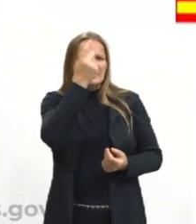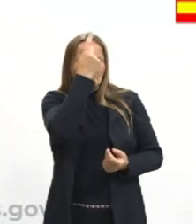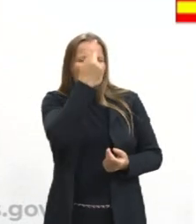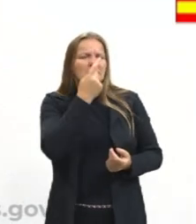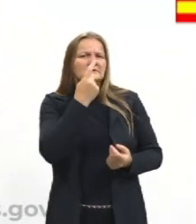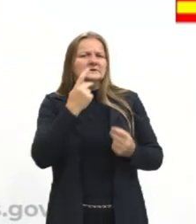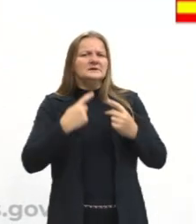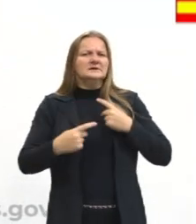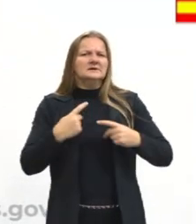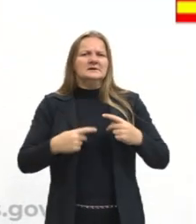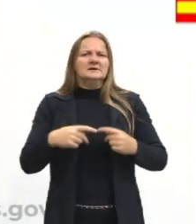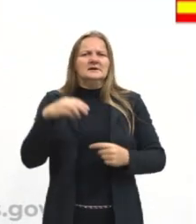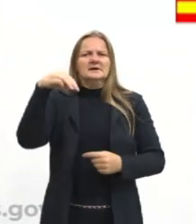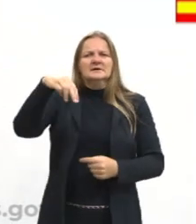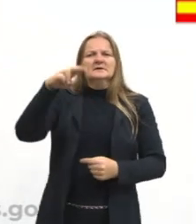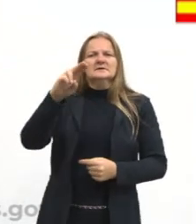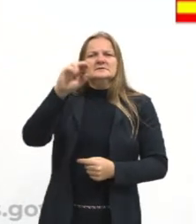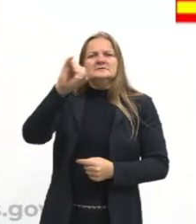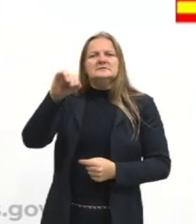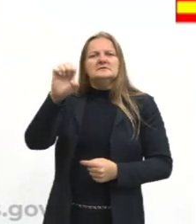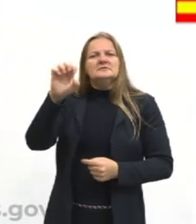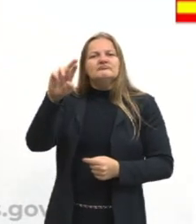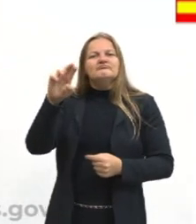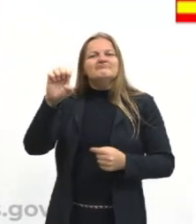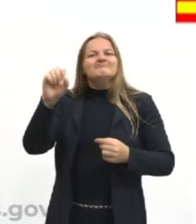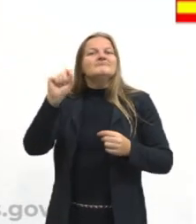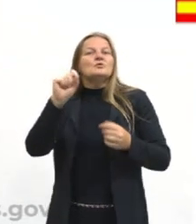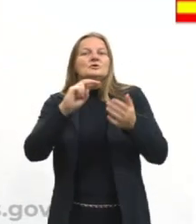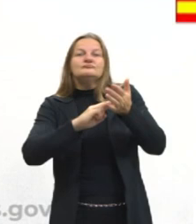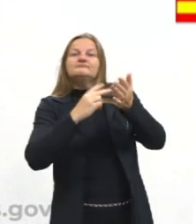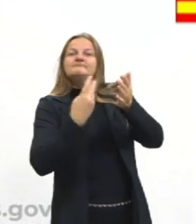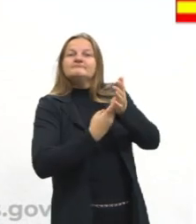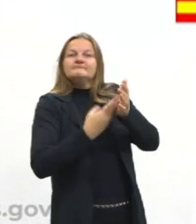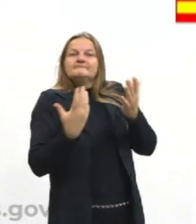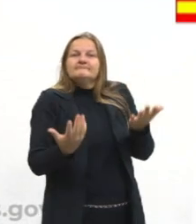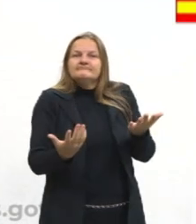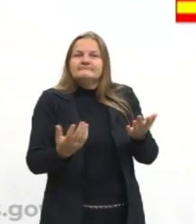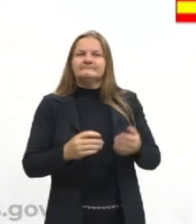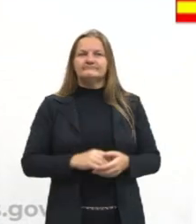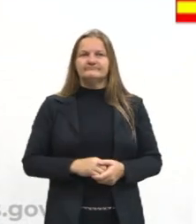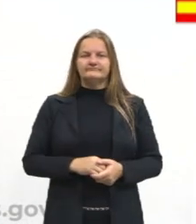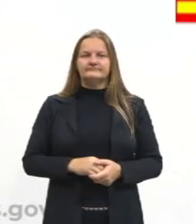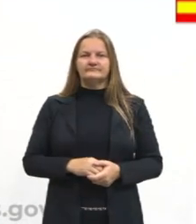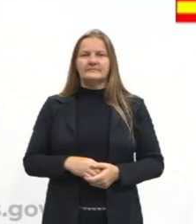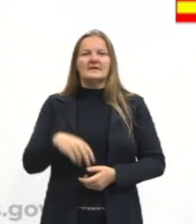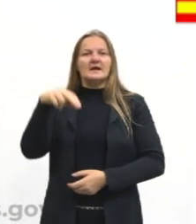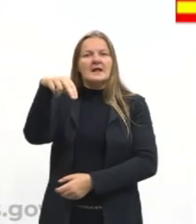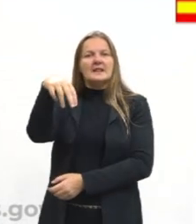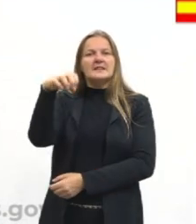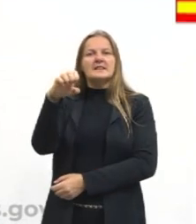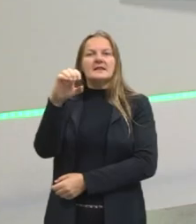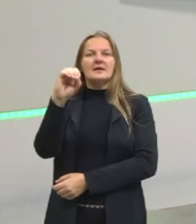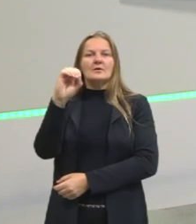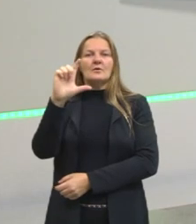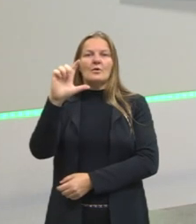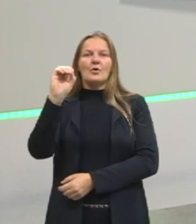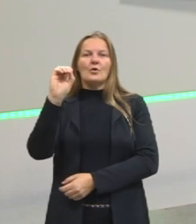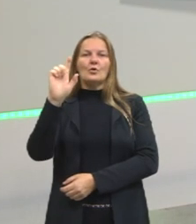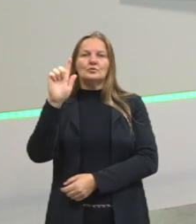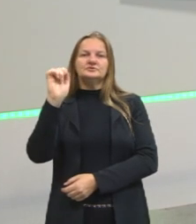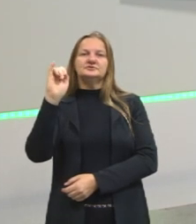vocábulo morrer e remete a aqui está falando do neologismo né gente vive